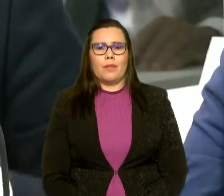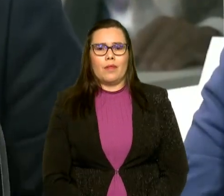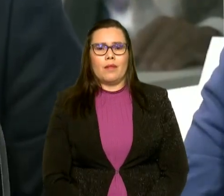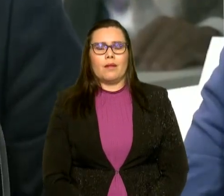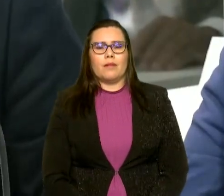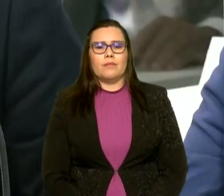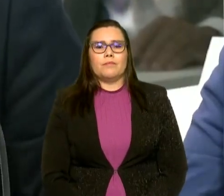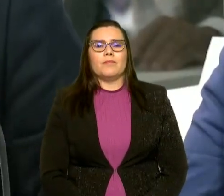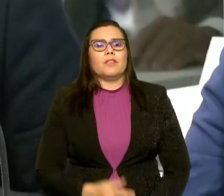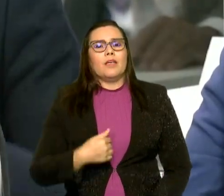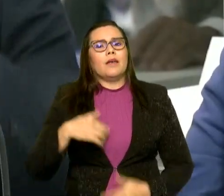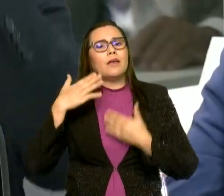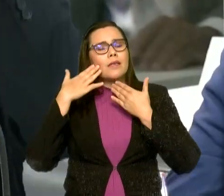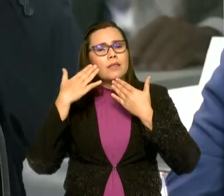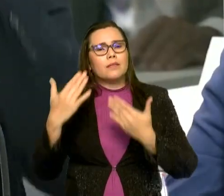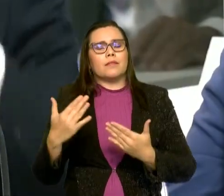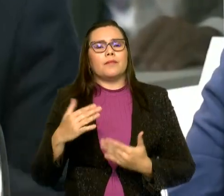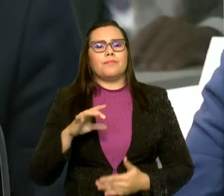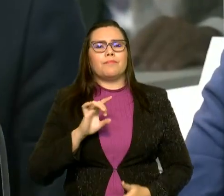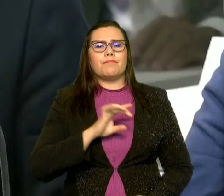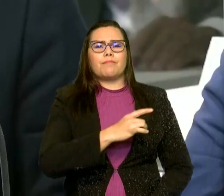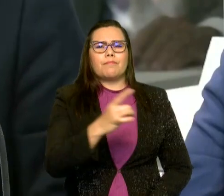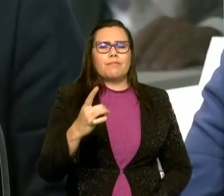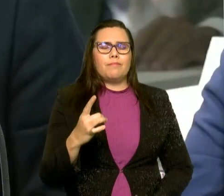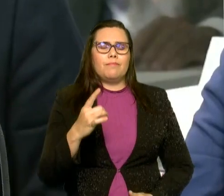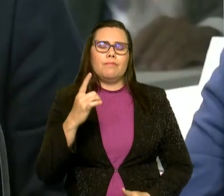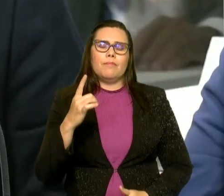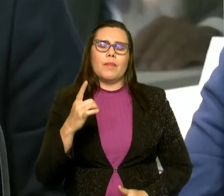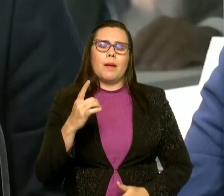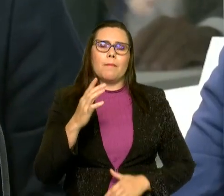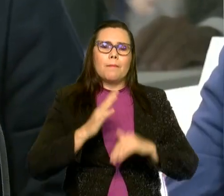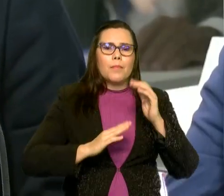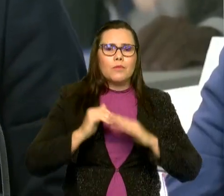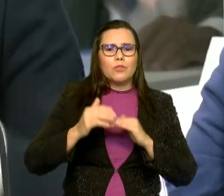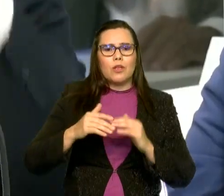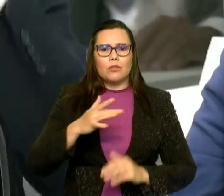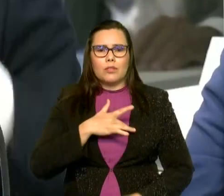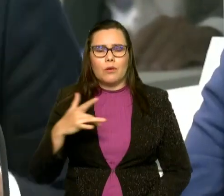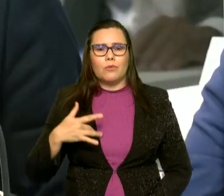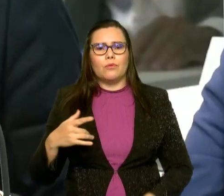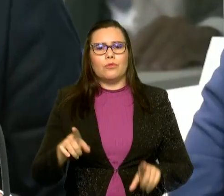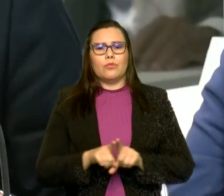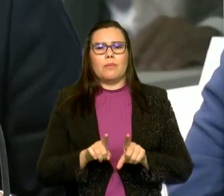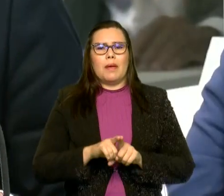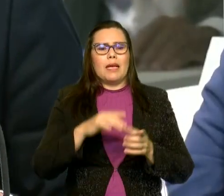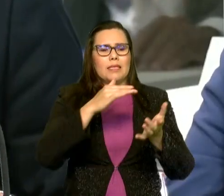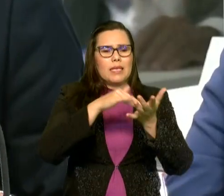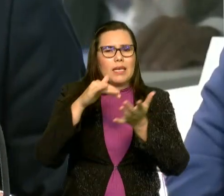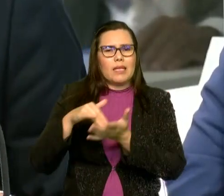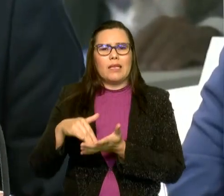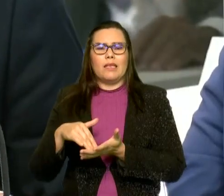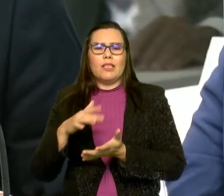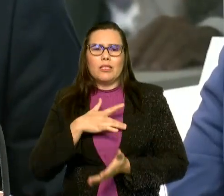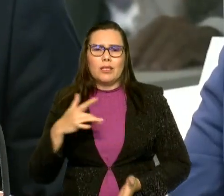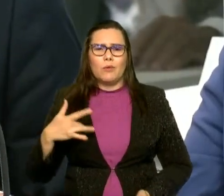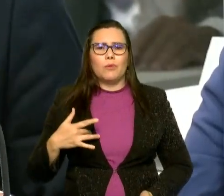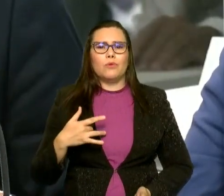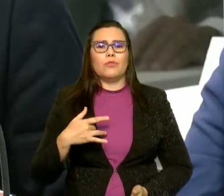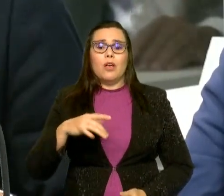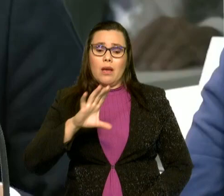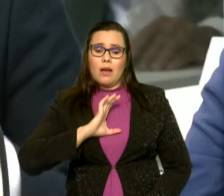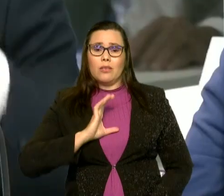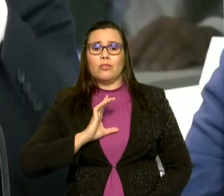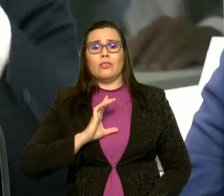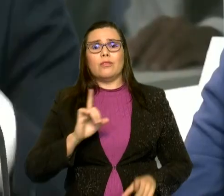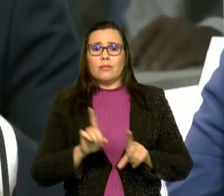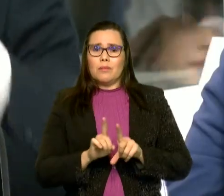profissional de saúde. Agradecer a toda a rede pública de saúde do estado. Caxias, inclusive, tinha referência para a Covid aqui.